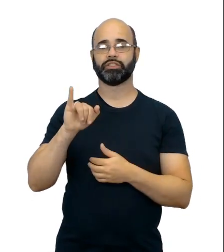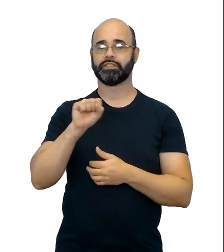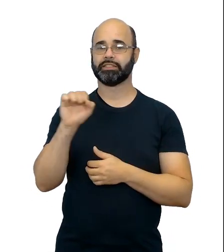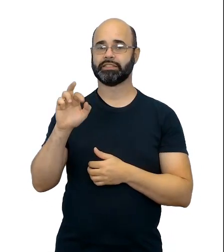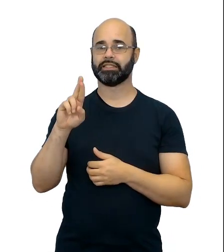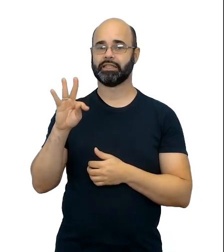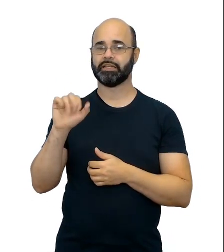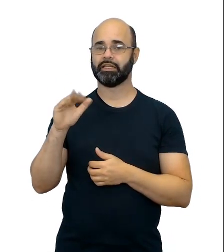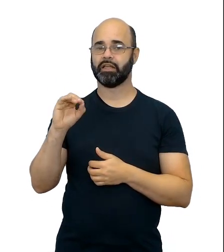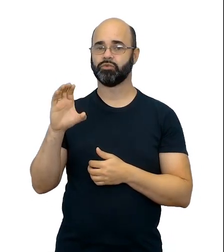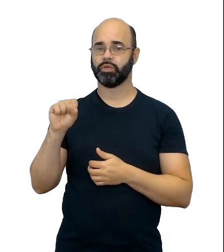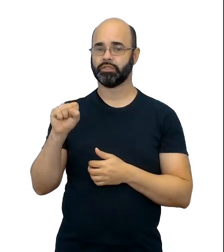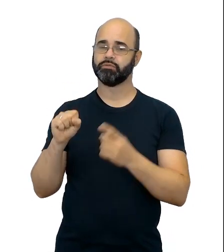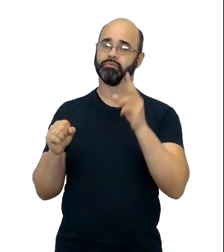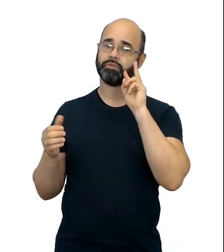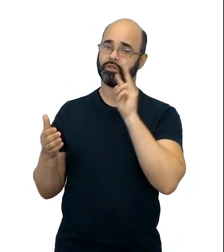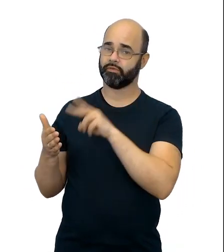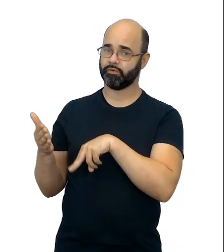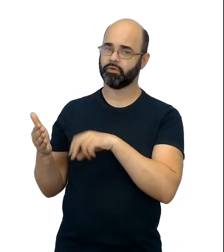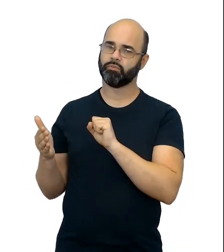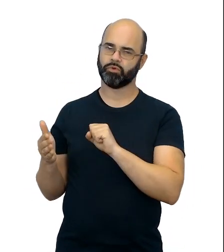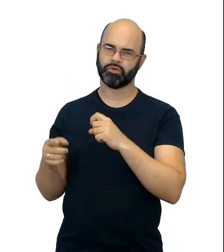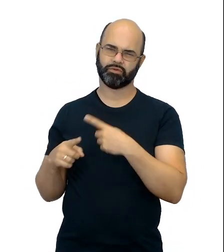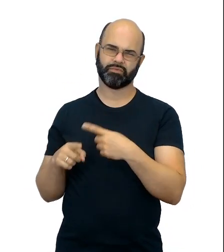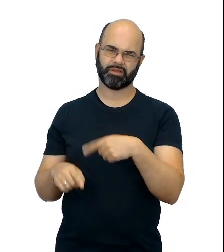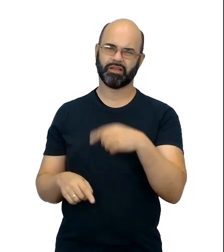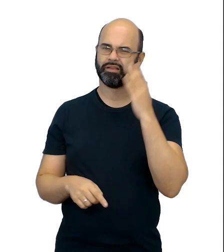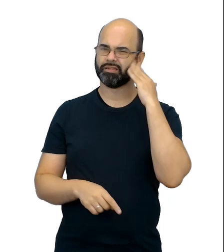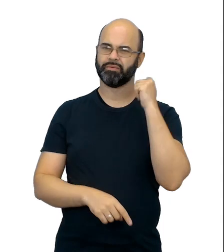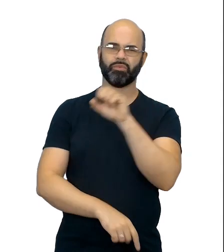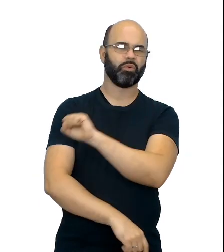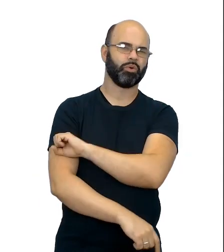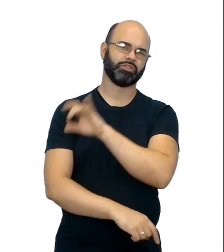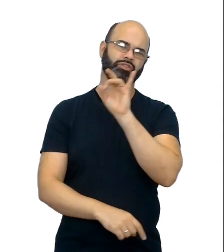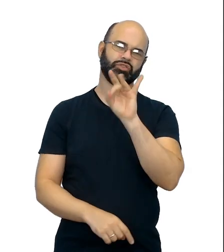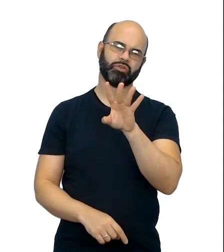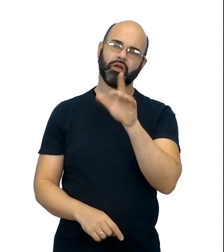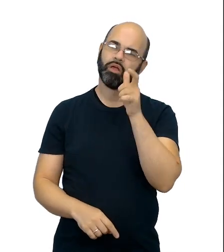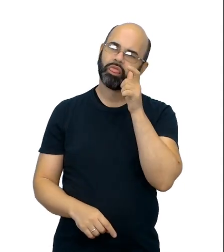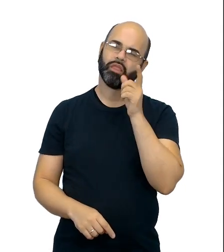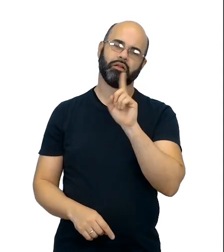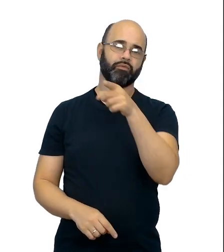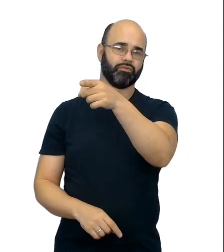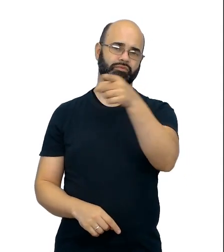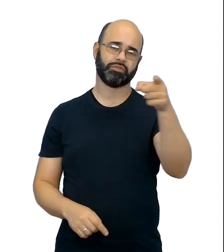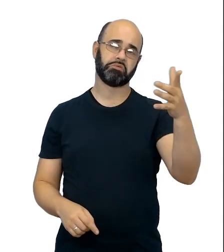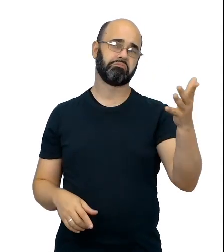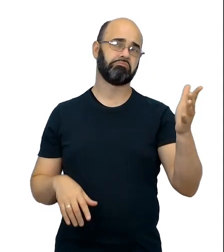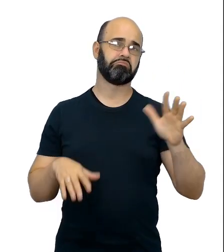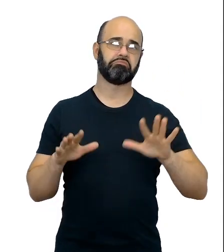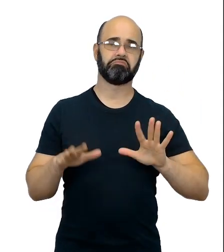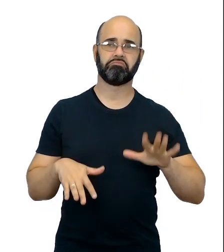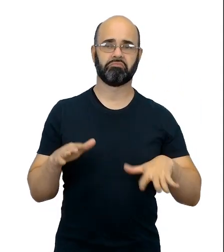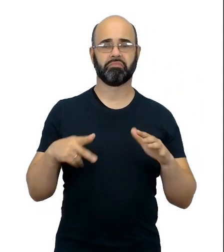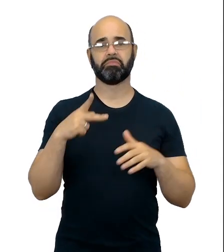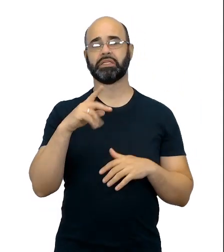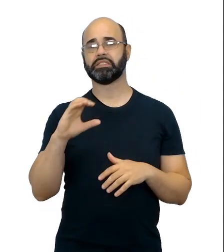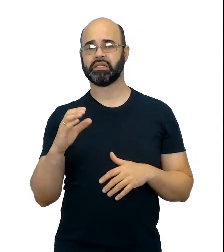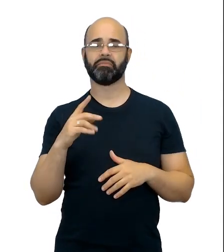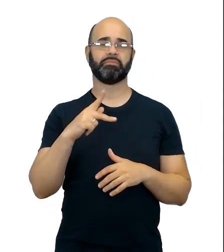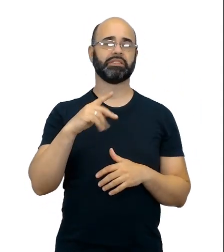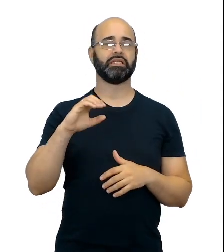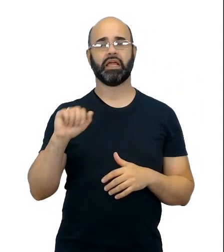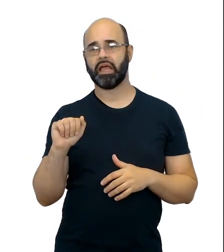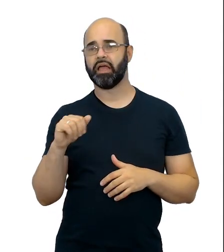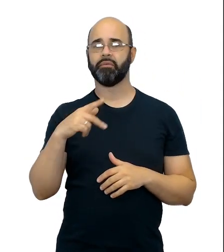Eu sei que aqui não é só professor do 8º ano que está nos assistindo, às vezes nós temos também nos assistindo PC,